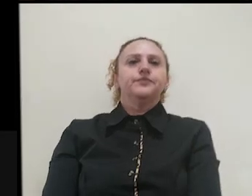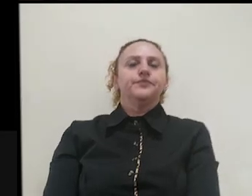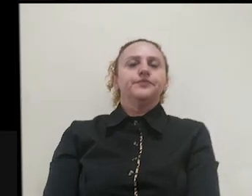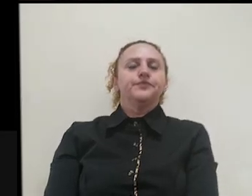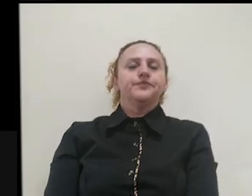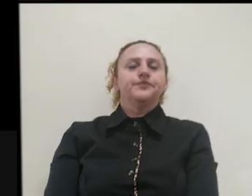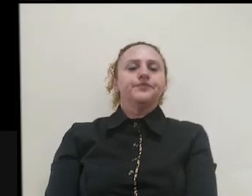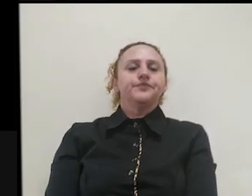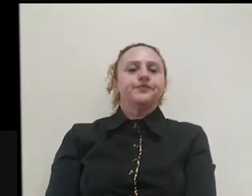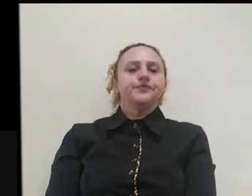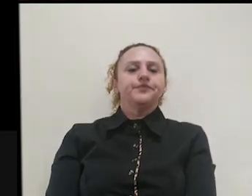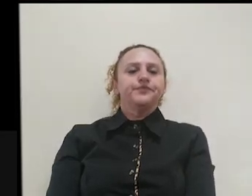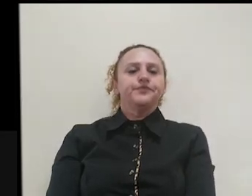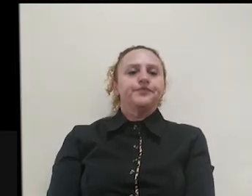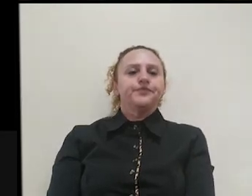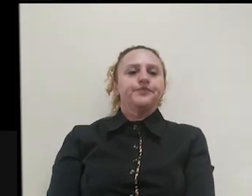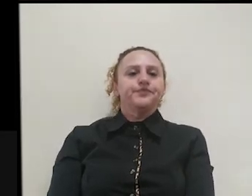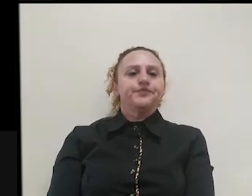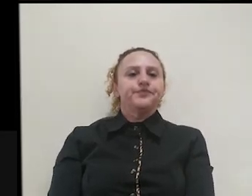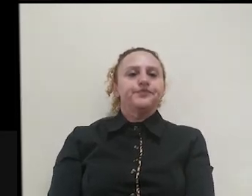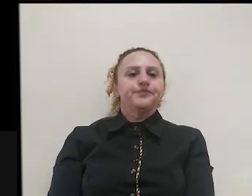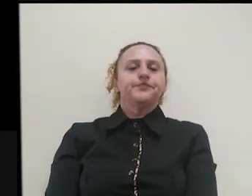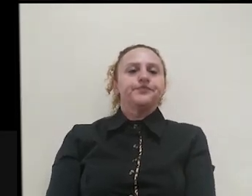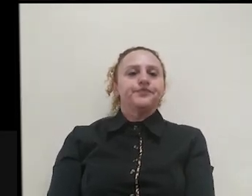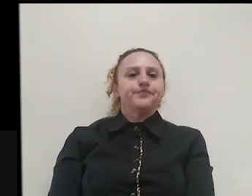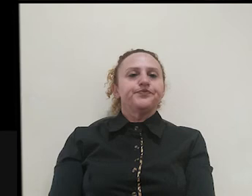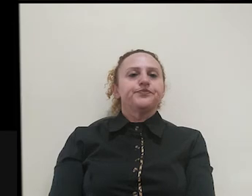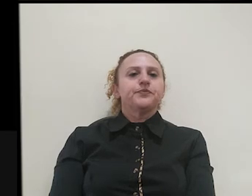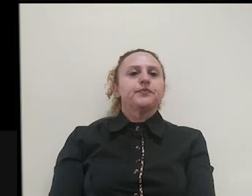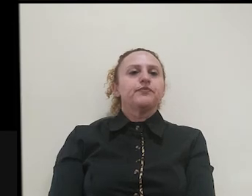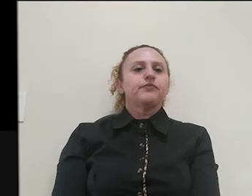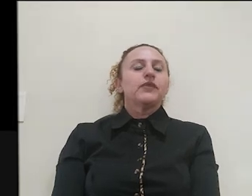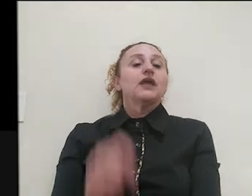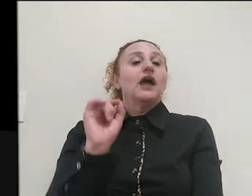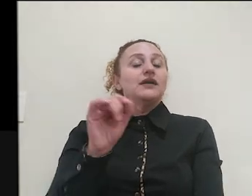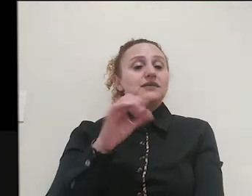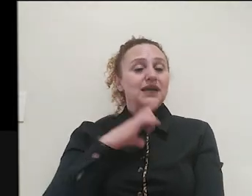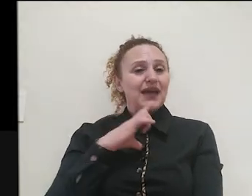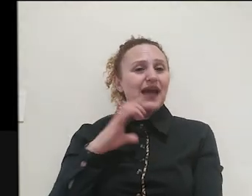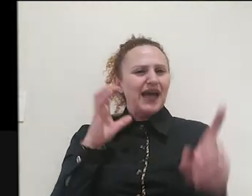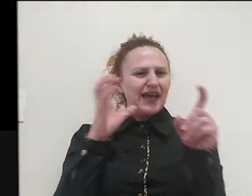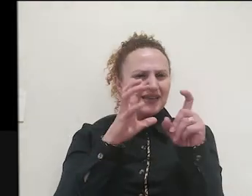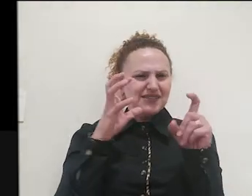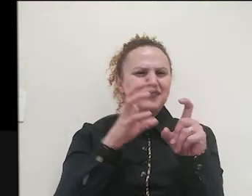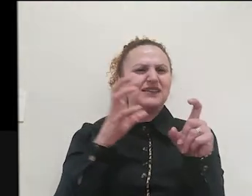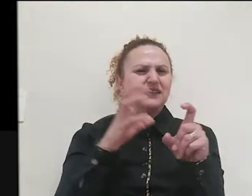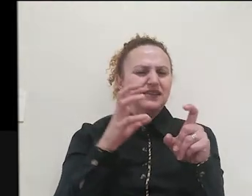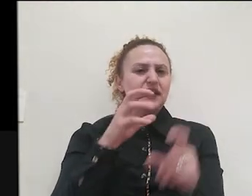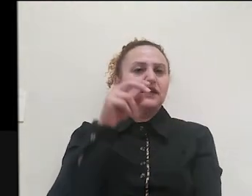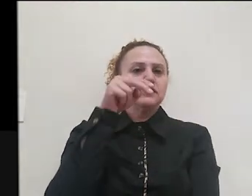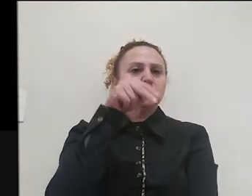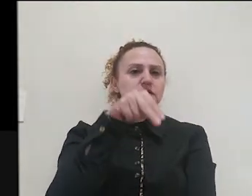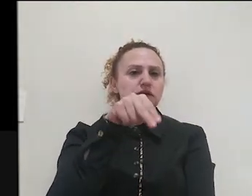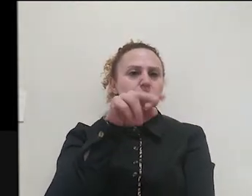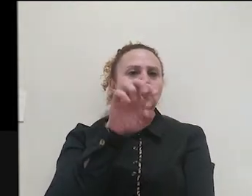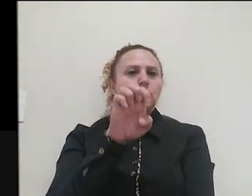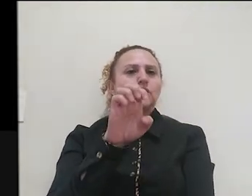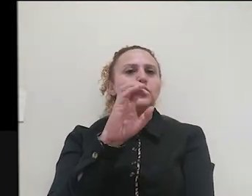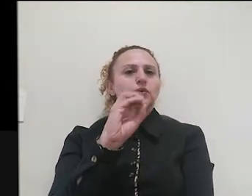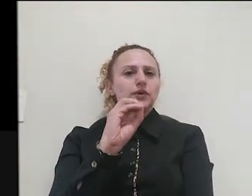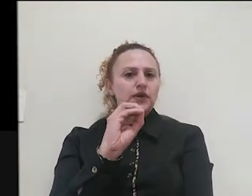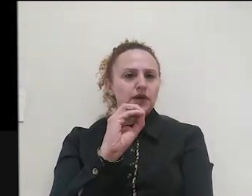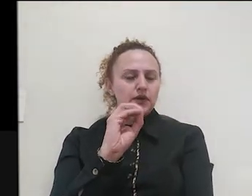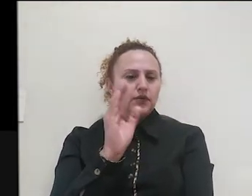que consigam abarcar todo o conhecimento produzido pelo ser humano. As tendências da época, então, eram o neoclassicismo, com a imitação dos clássicos,